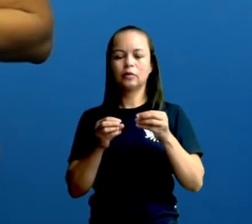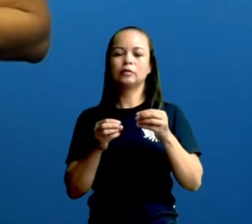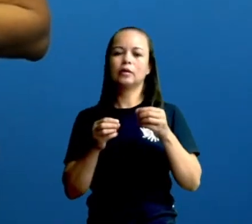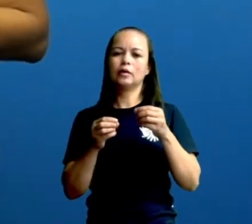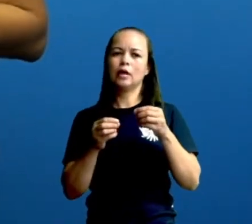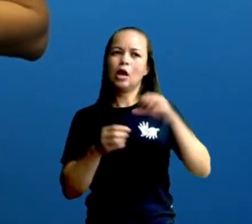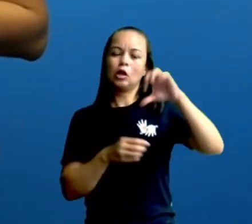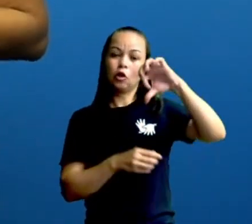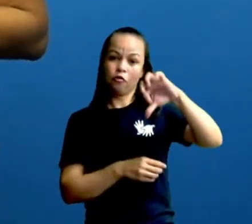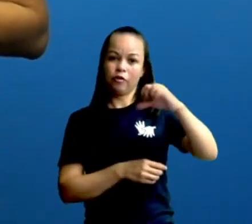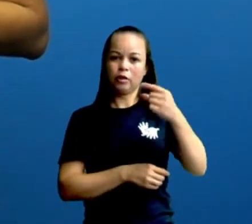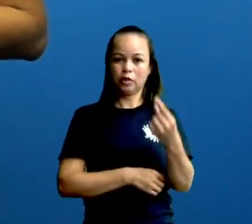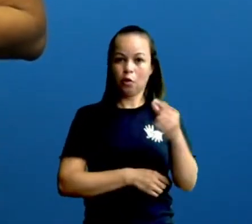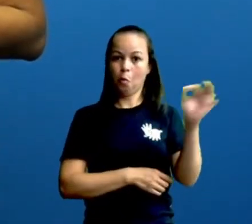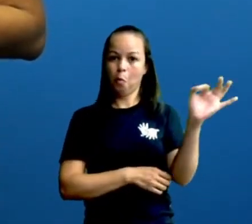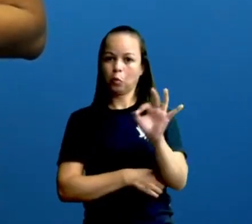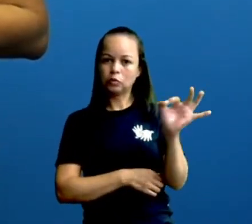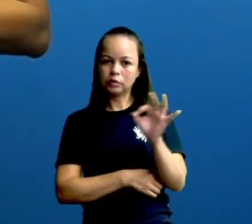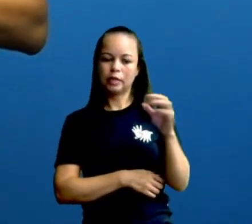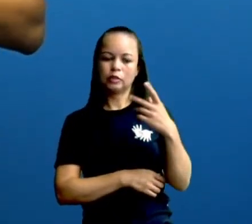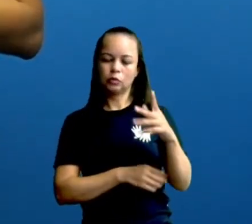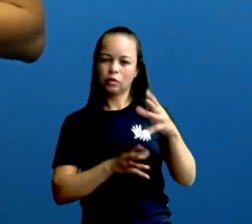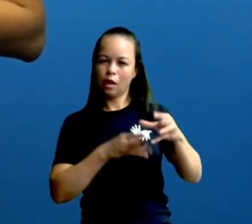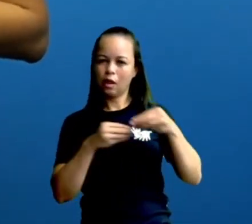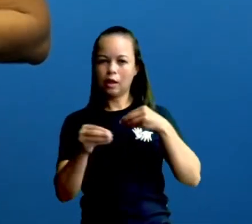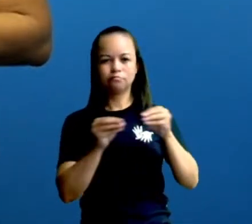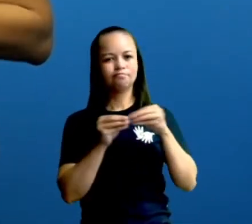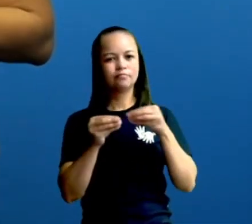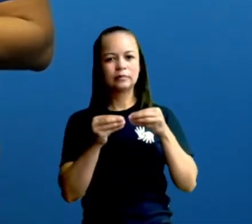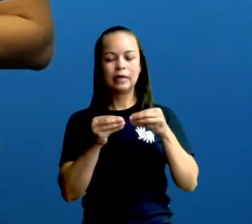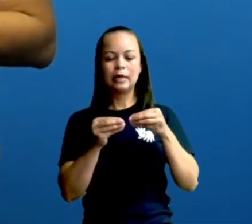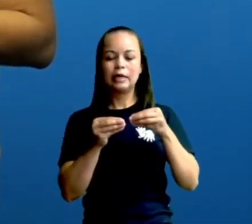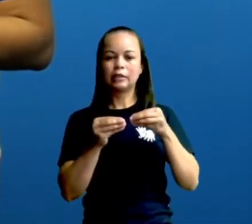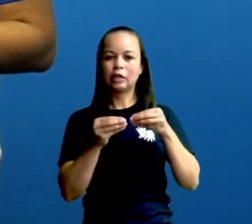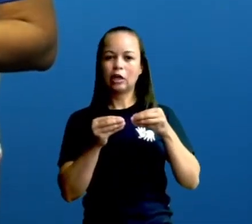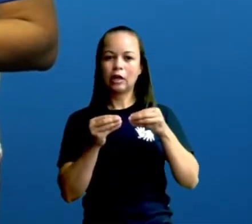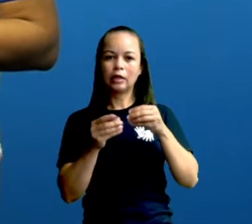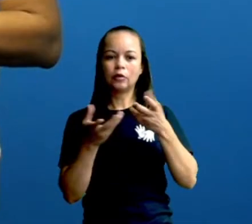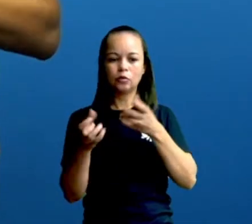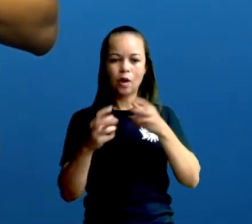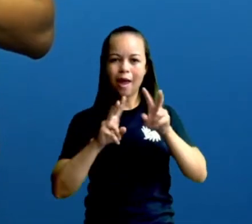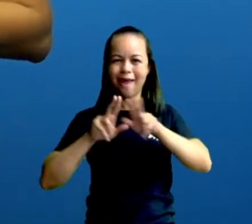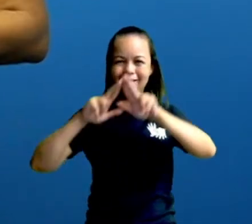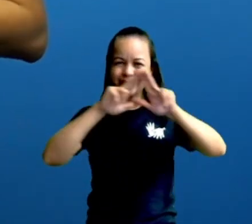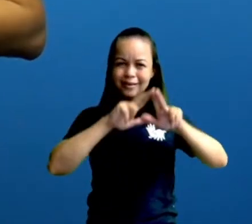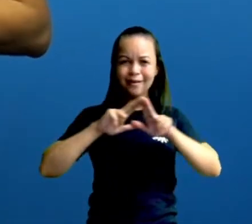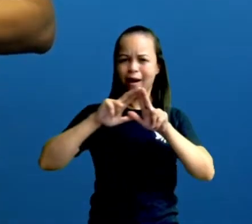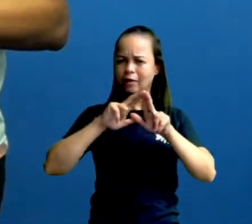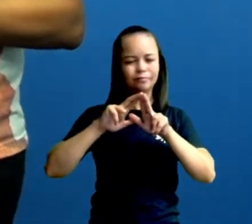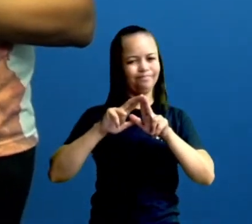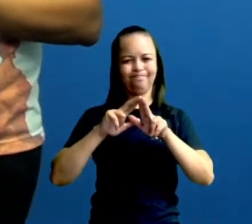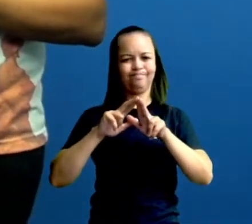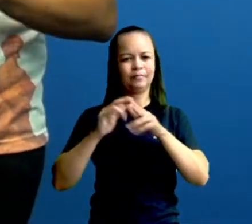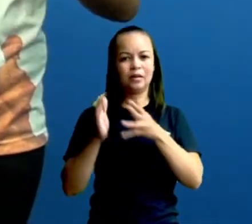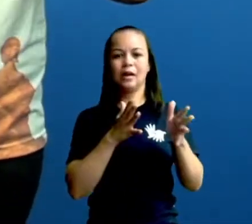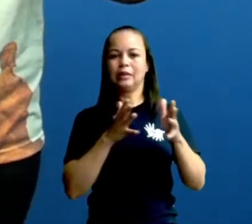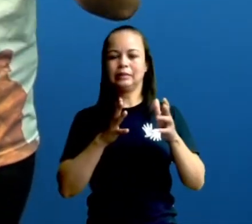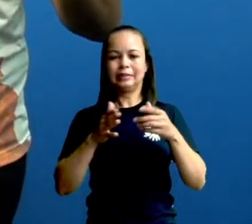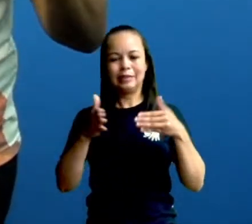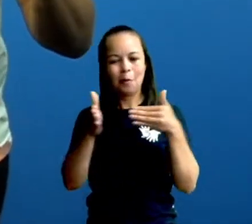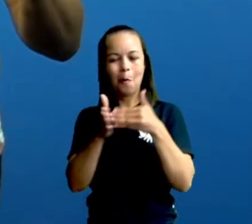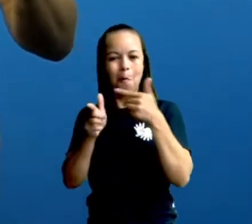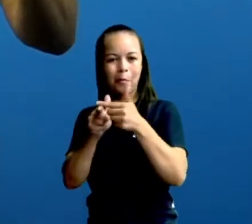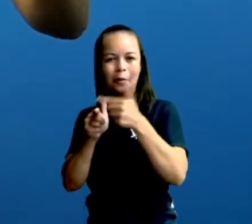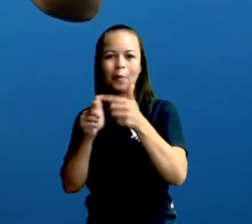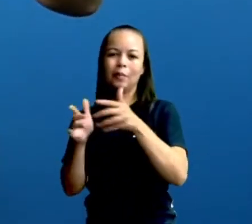que 91% desse plástico ele não está sendo devidamente reciclado e está impactando a nossa sociedade.